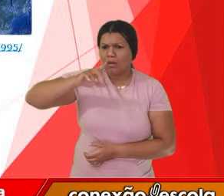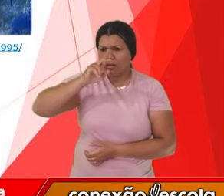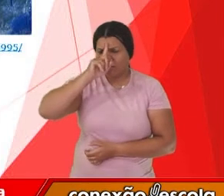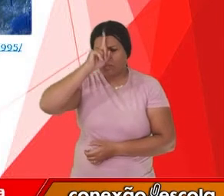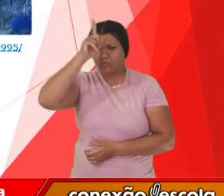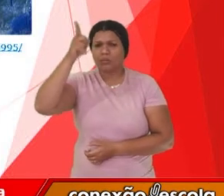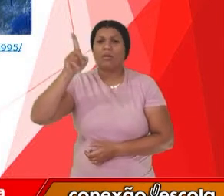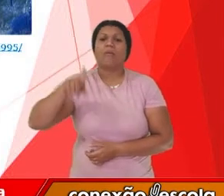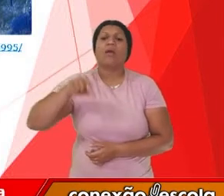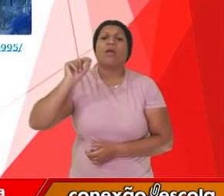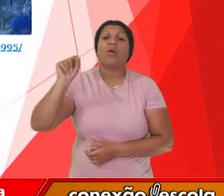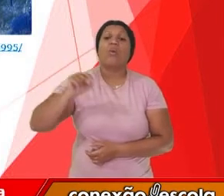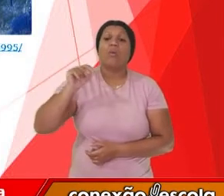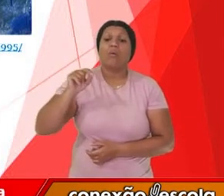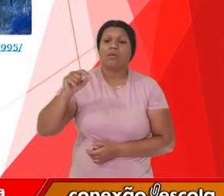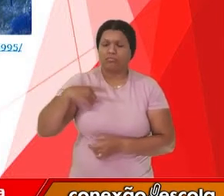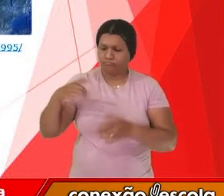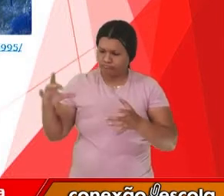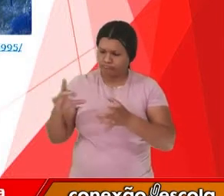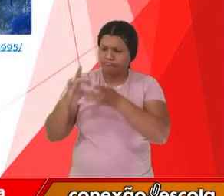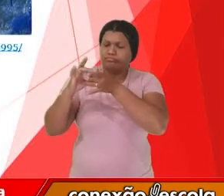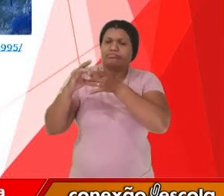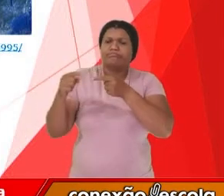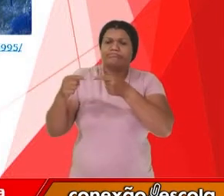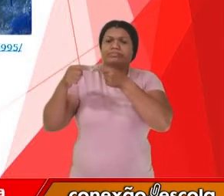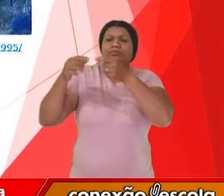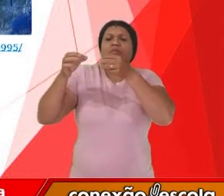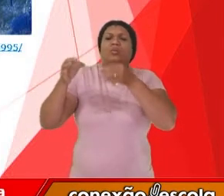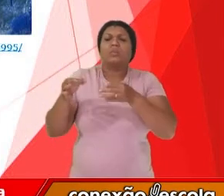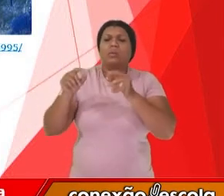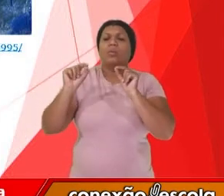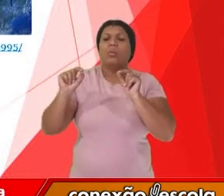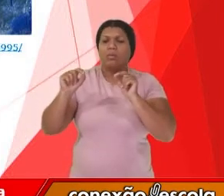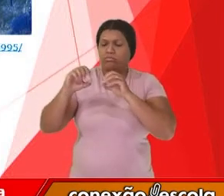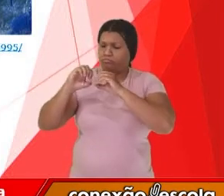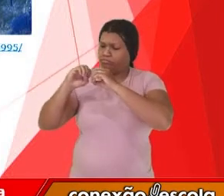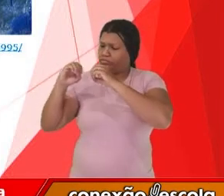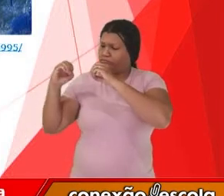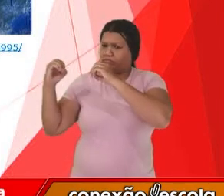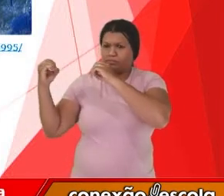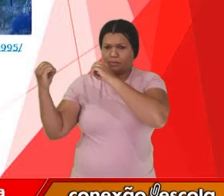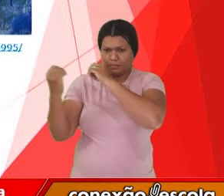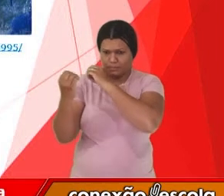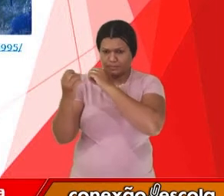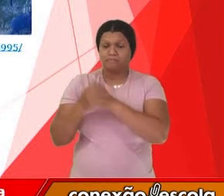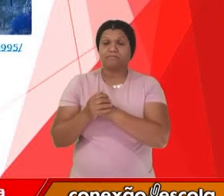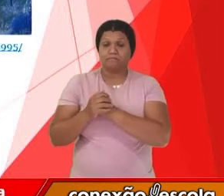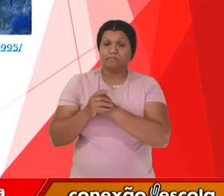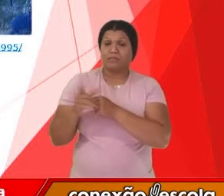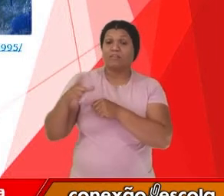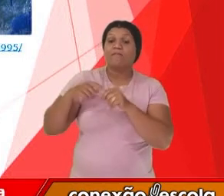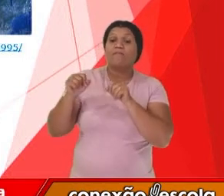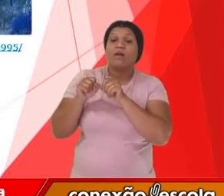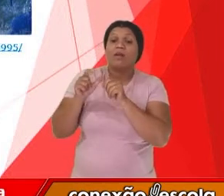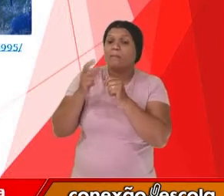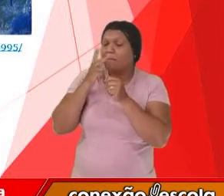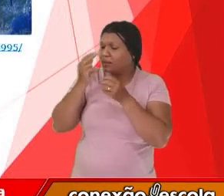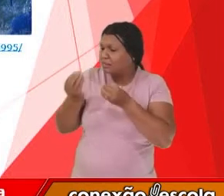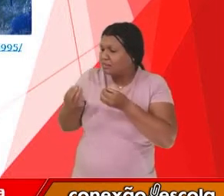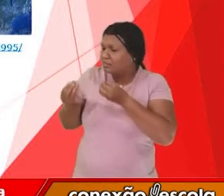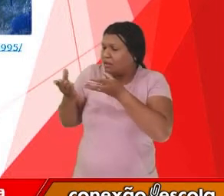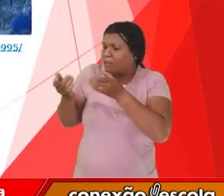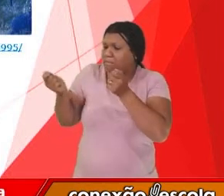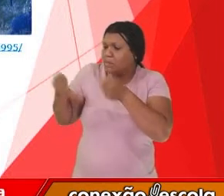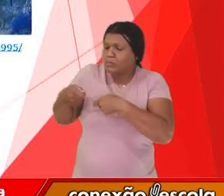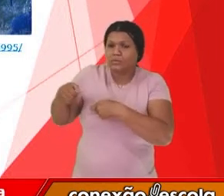estão relacionados aos planetas. Eles são corpos celestes, que orbitam esses planetas.